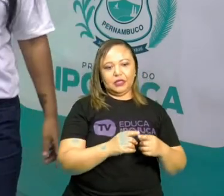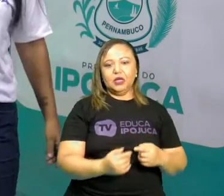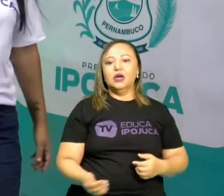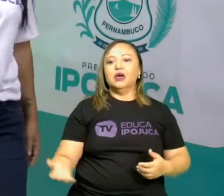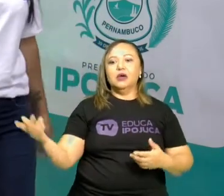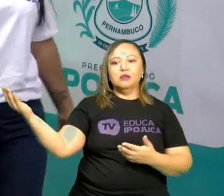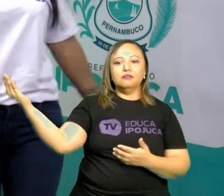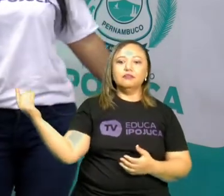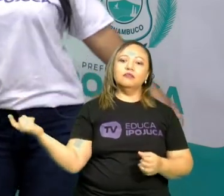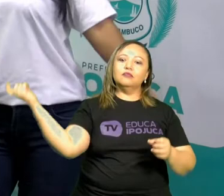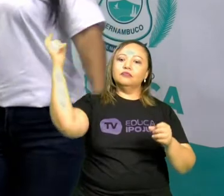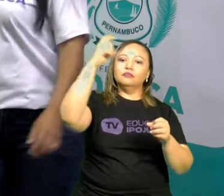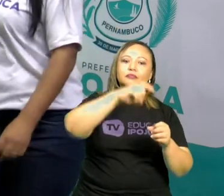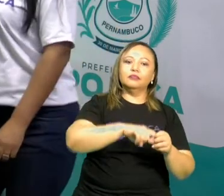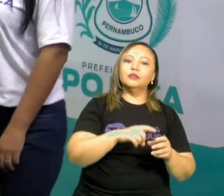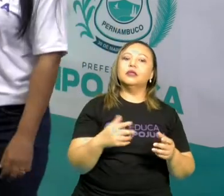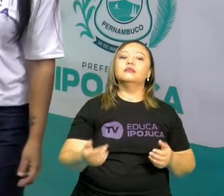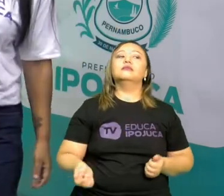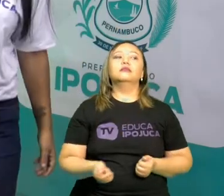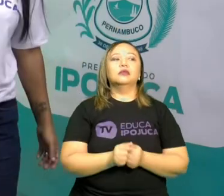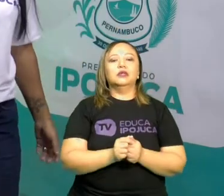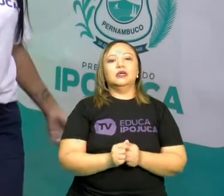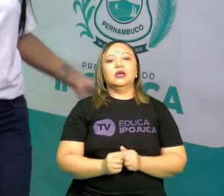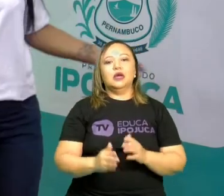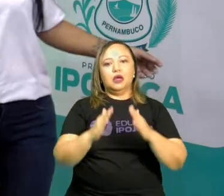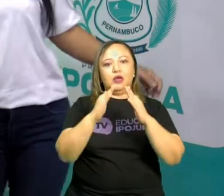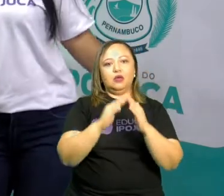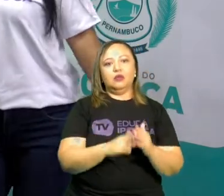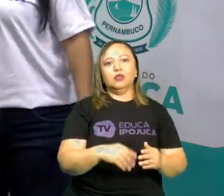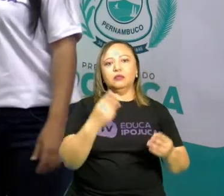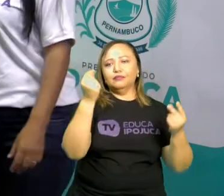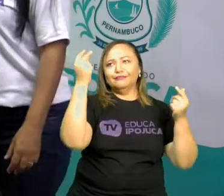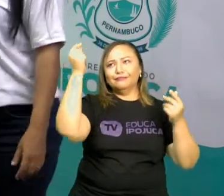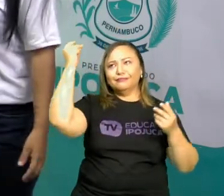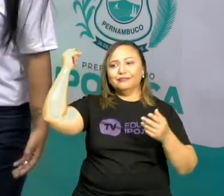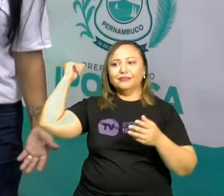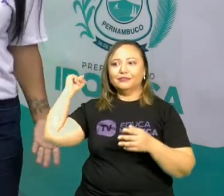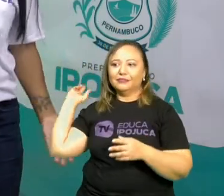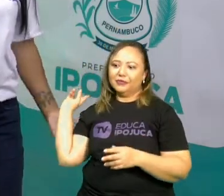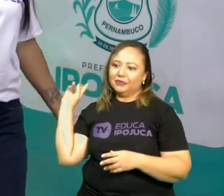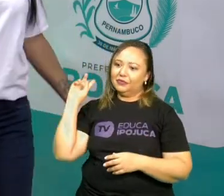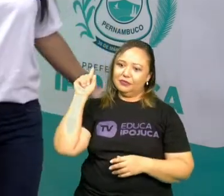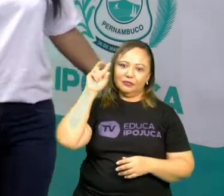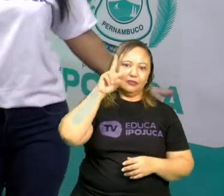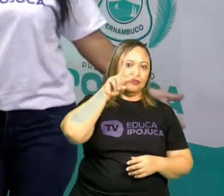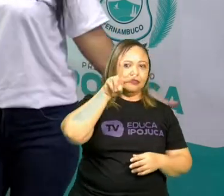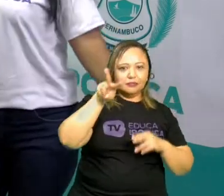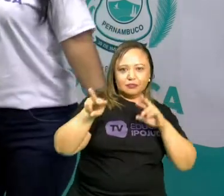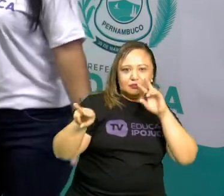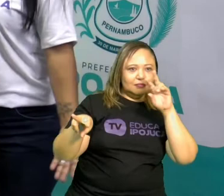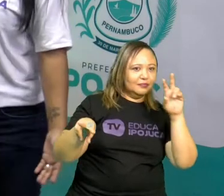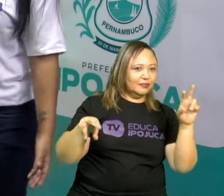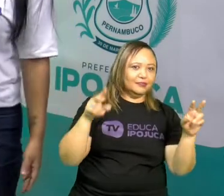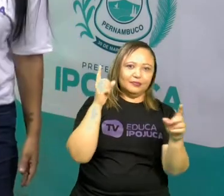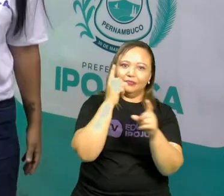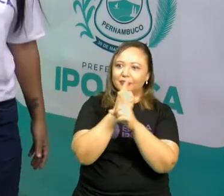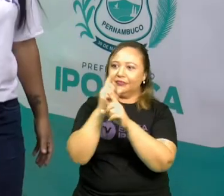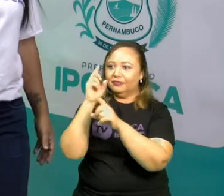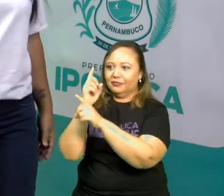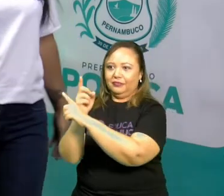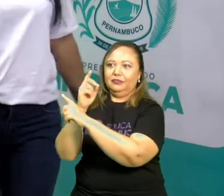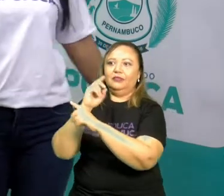Estamos de volta. Há quanto tempo a gente não se vê?